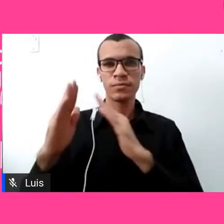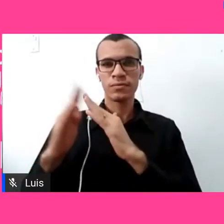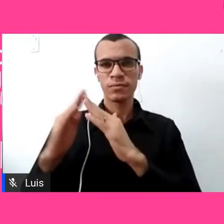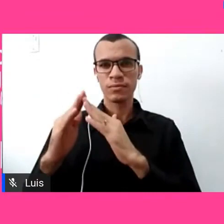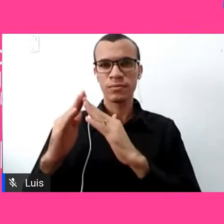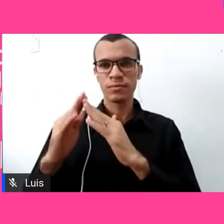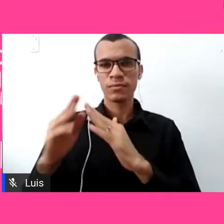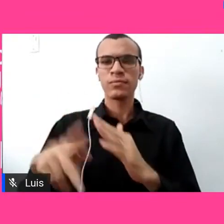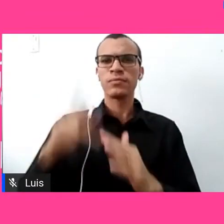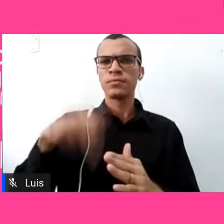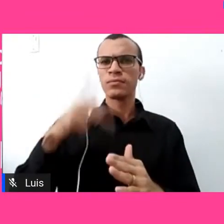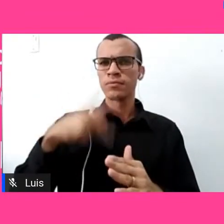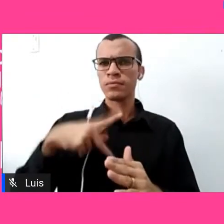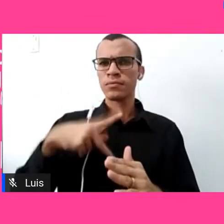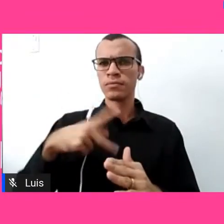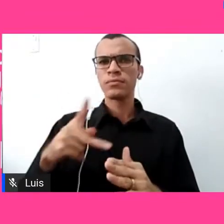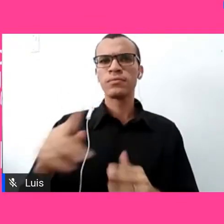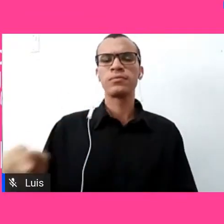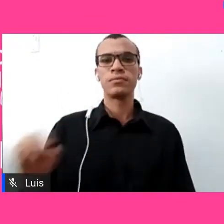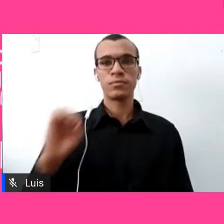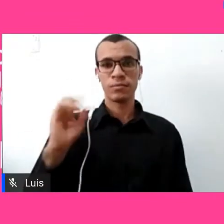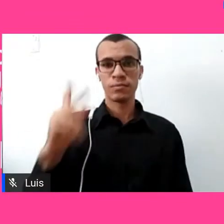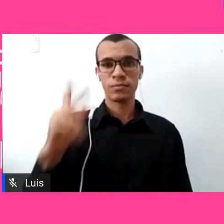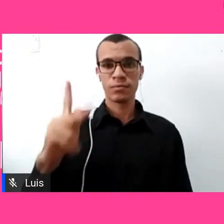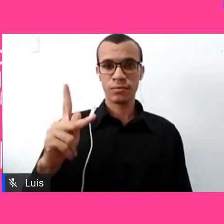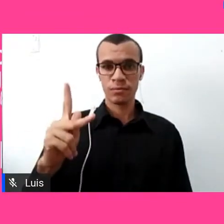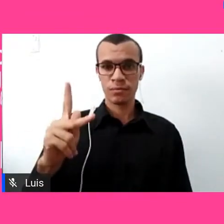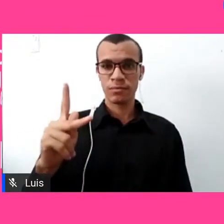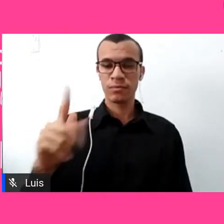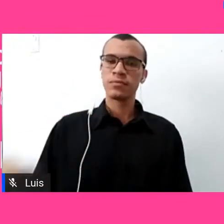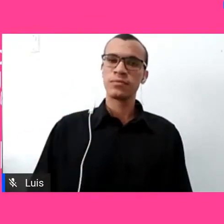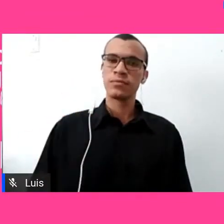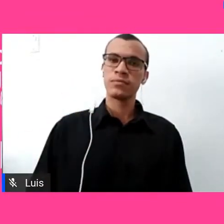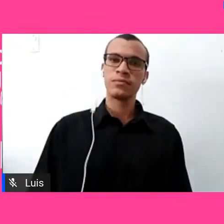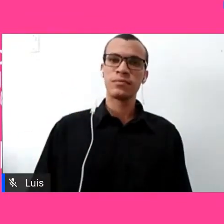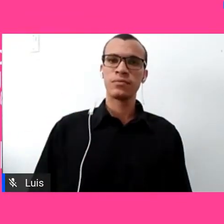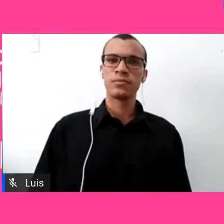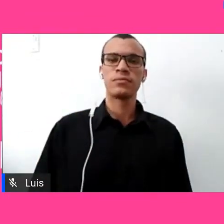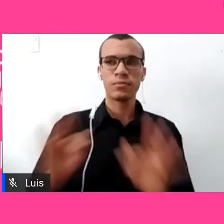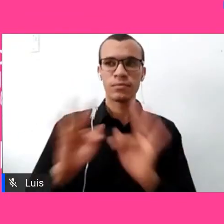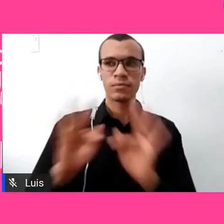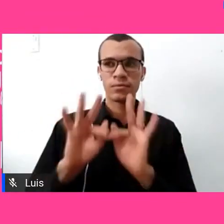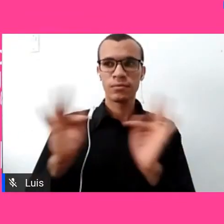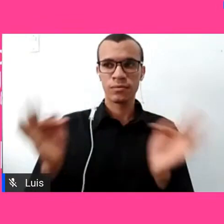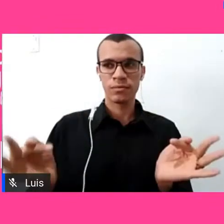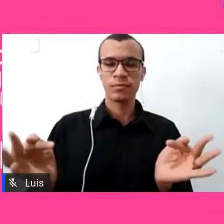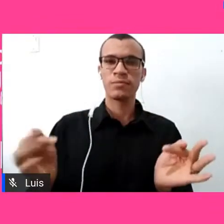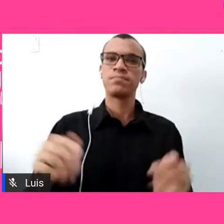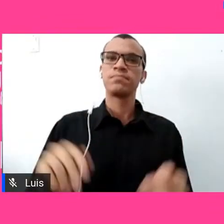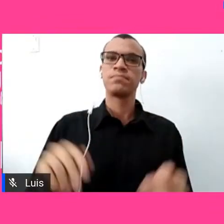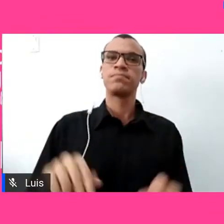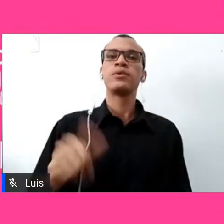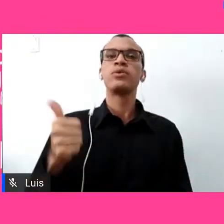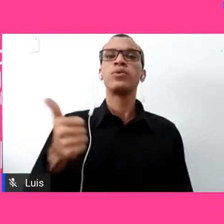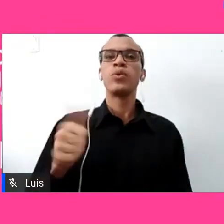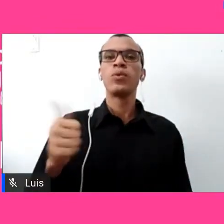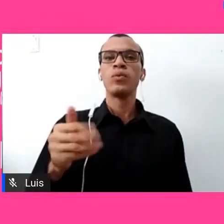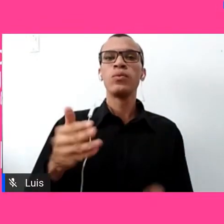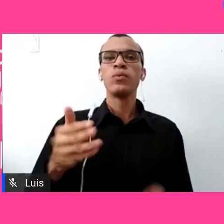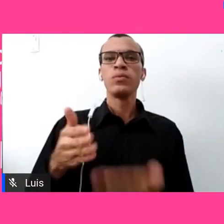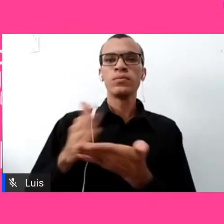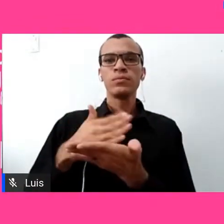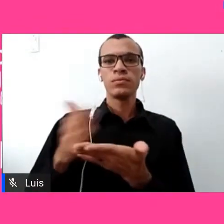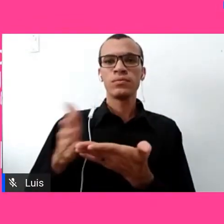dessa maquete, ok? Então, ela é bem simples, são 11 páginas, é um processo